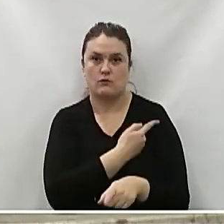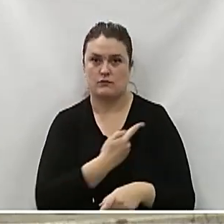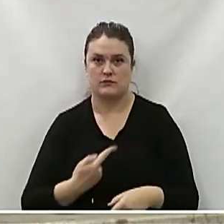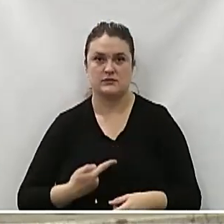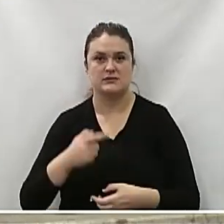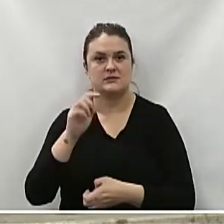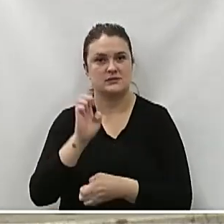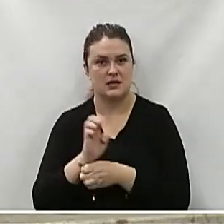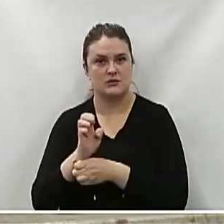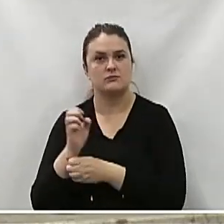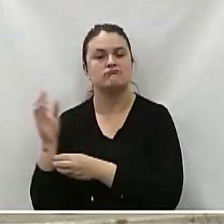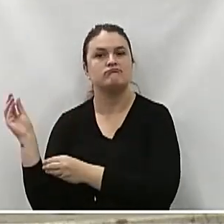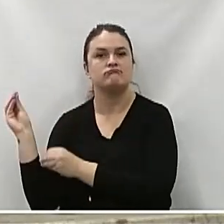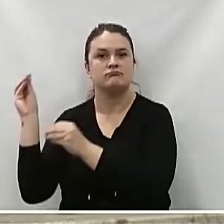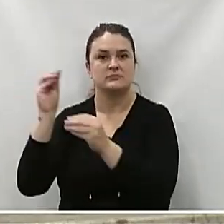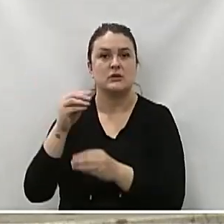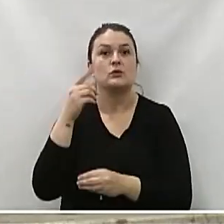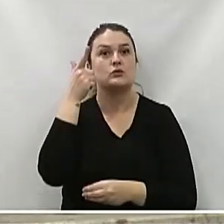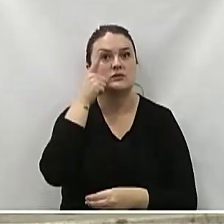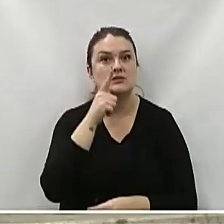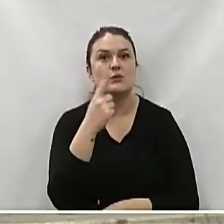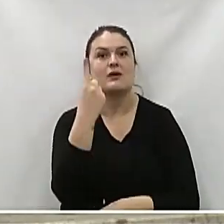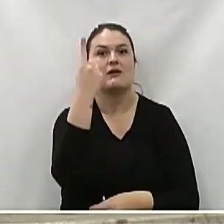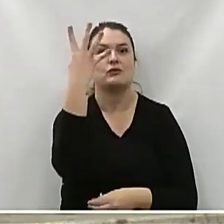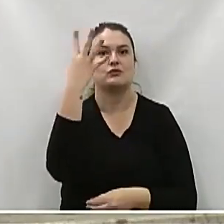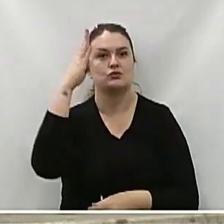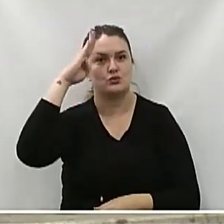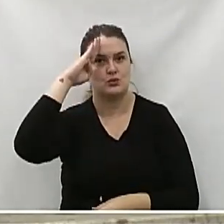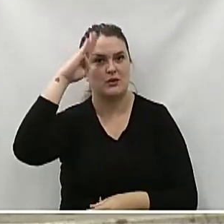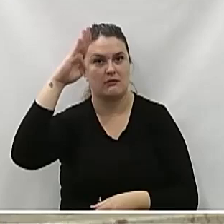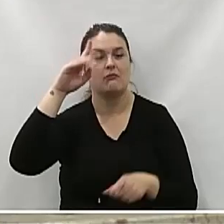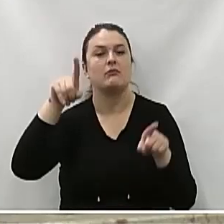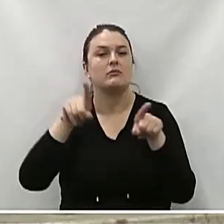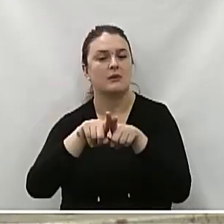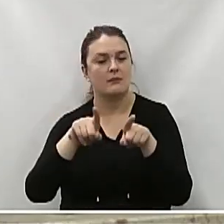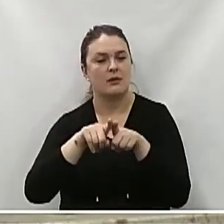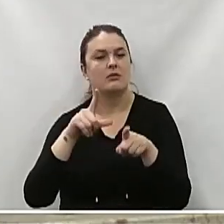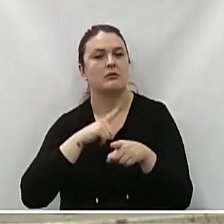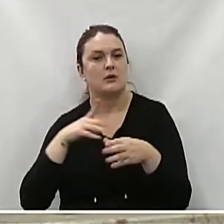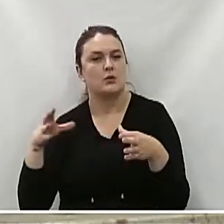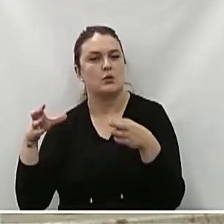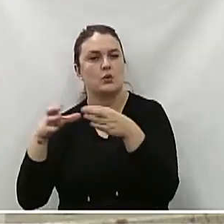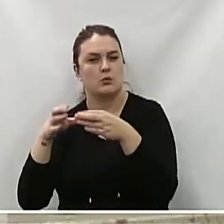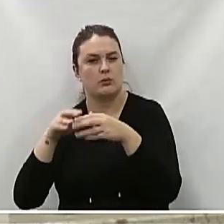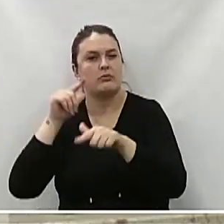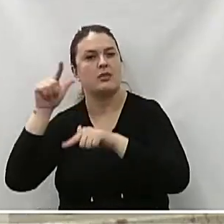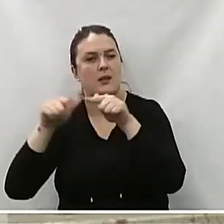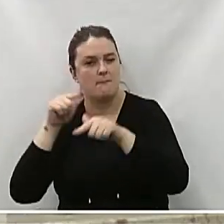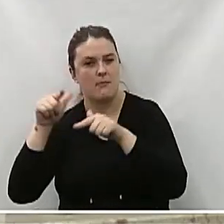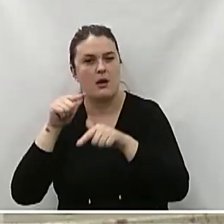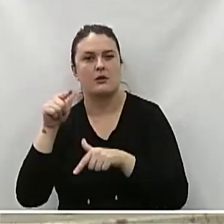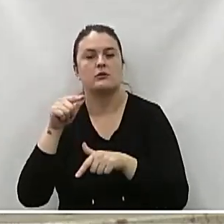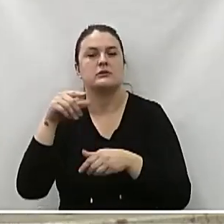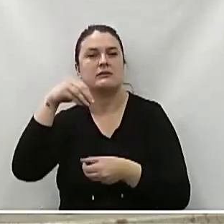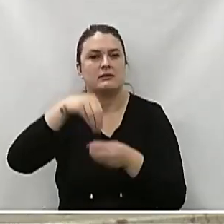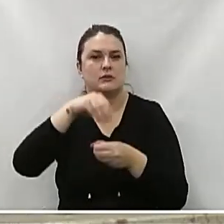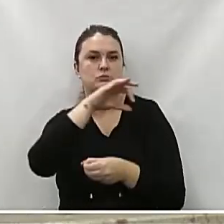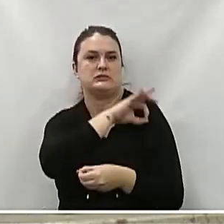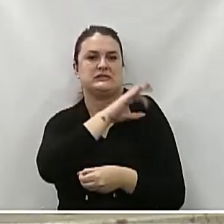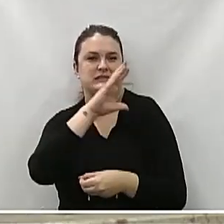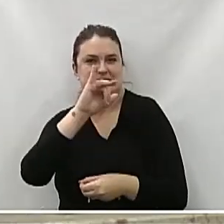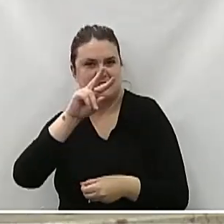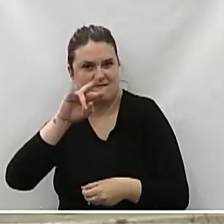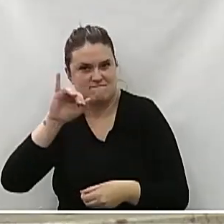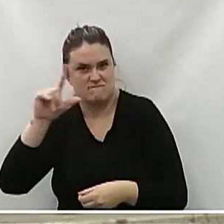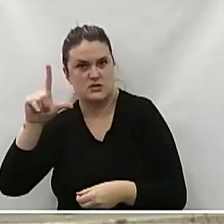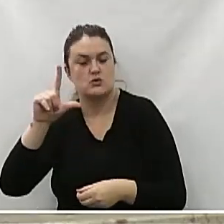Estado trouxe a união da vitória 14 soldados além de ter uma equipe eficiente na Polícia Civil com Delegados